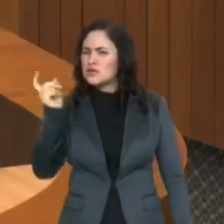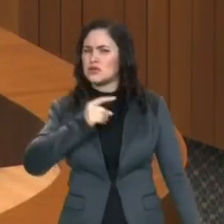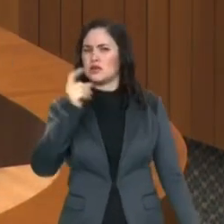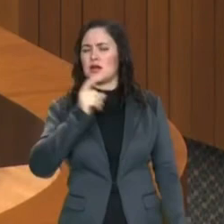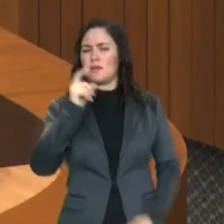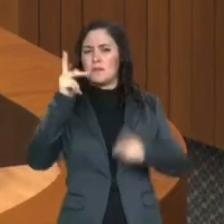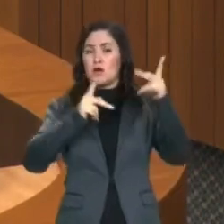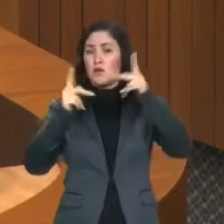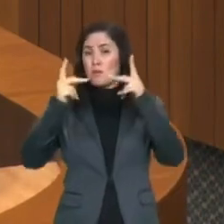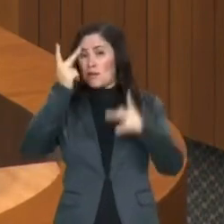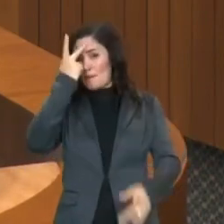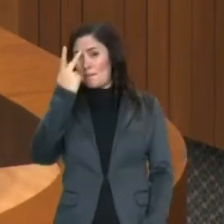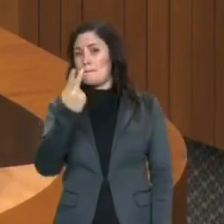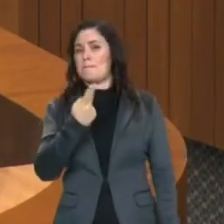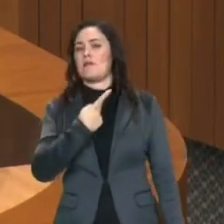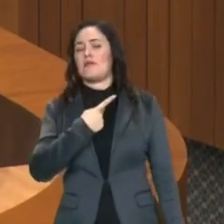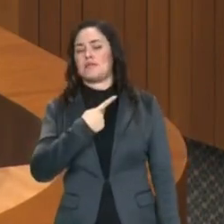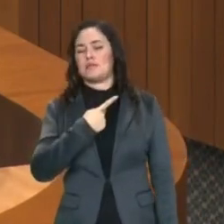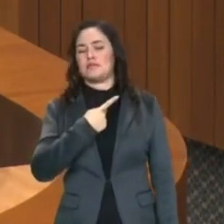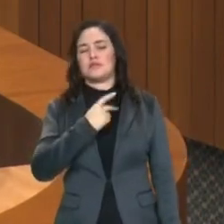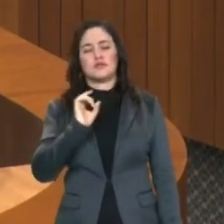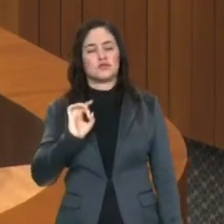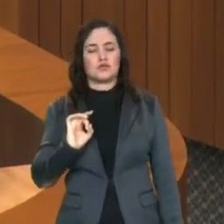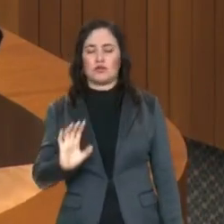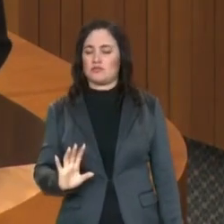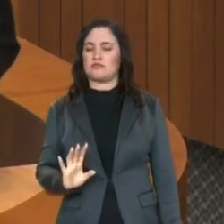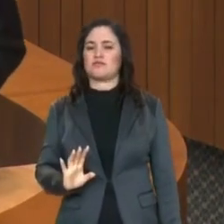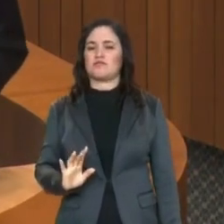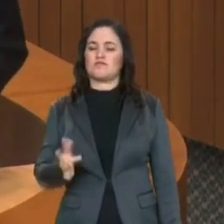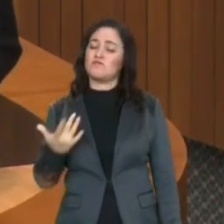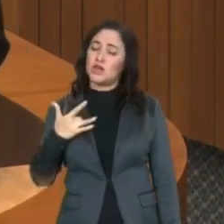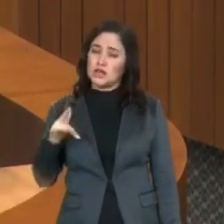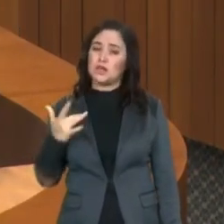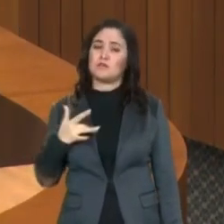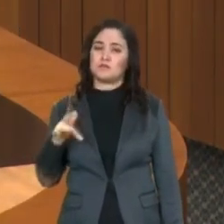Lamentavelmente. Estão criando essa história aí todinha. Daqui a pouco,